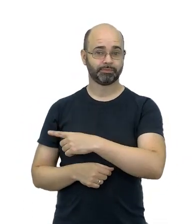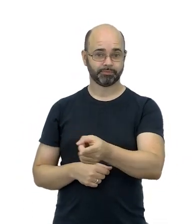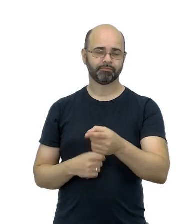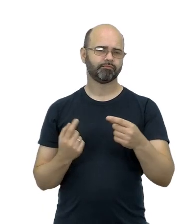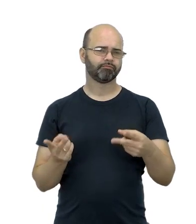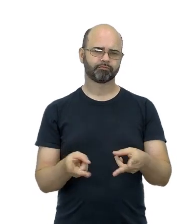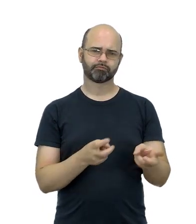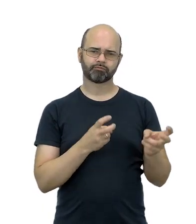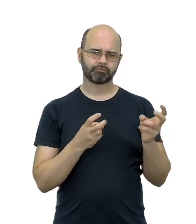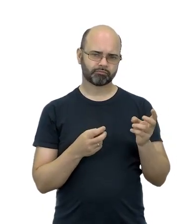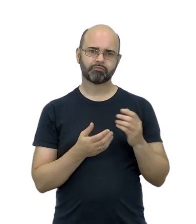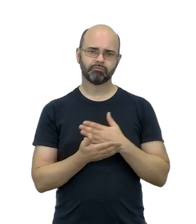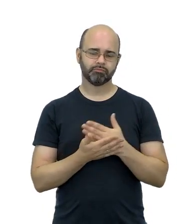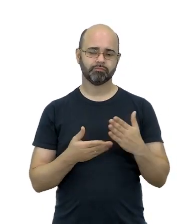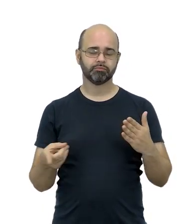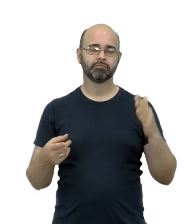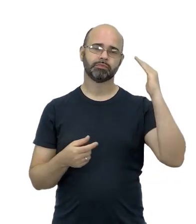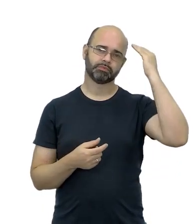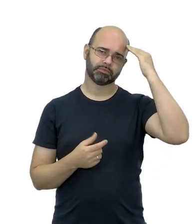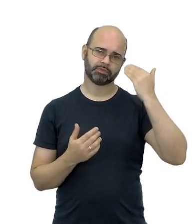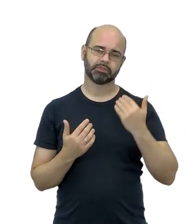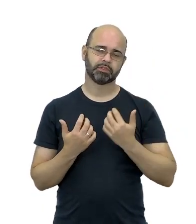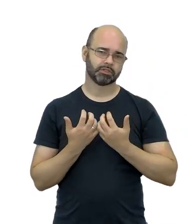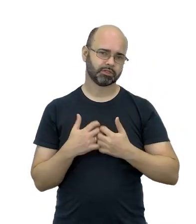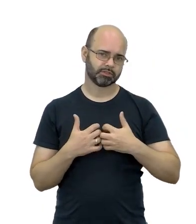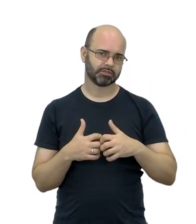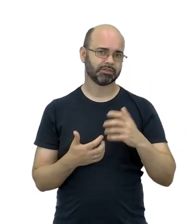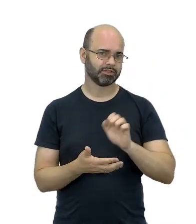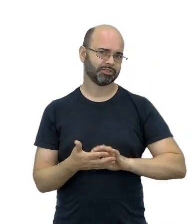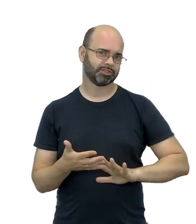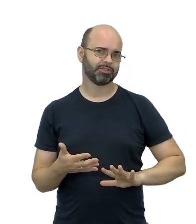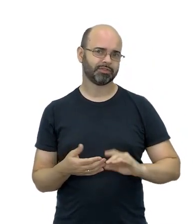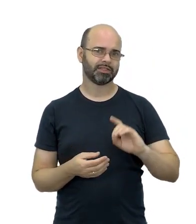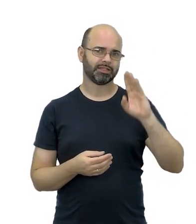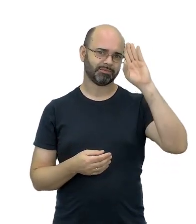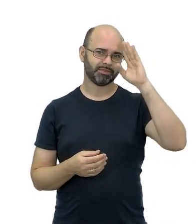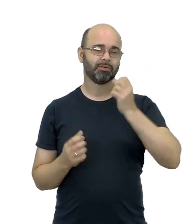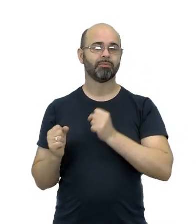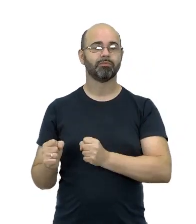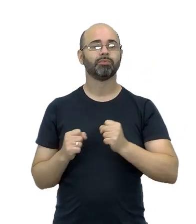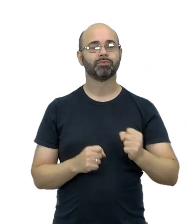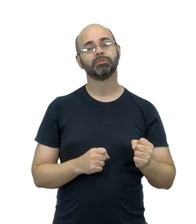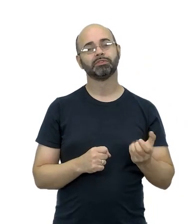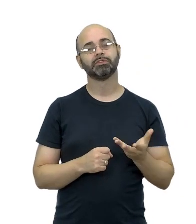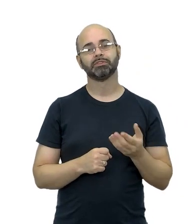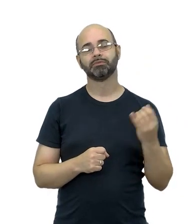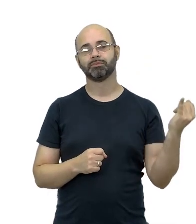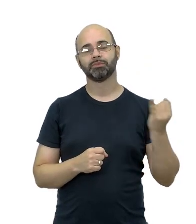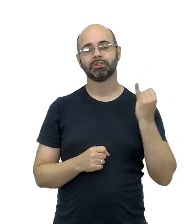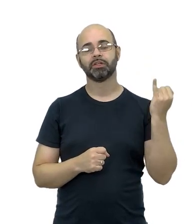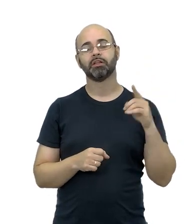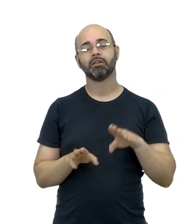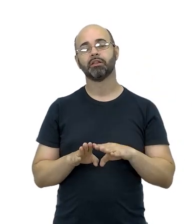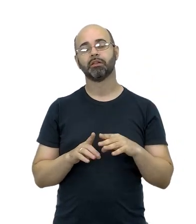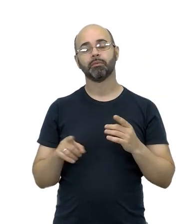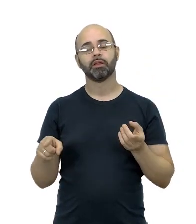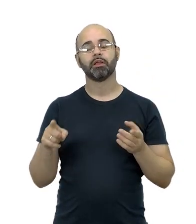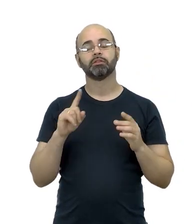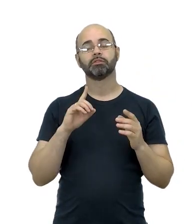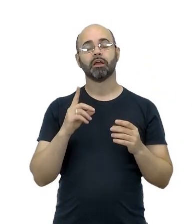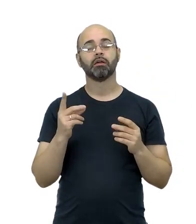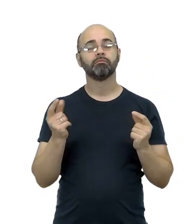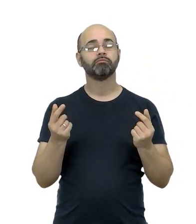níveis acontecendo realmente na atividade ali, que é a questão da potencialidade desse nível, né? E a dedução informal,